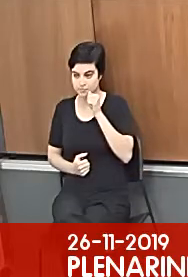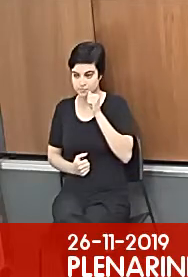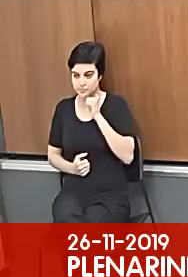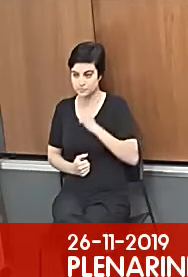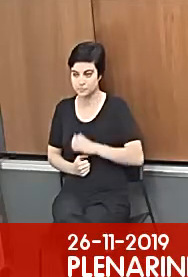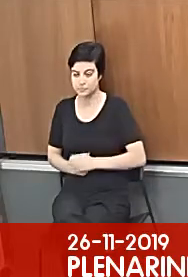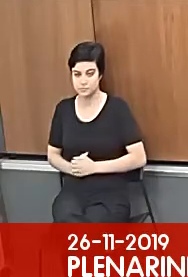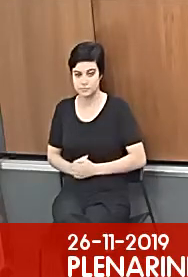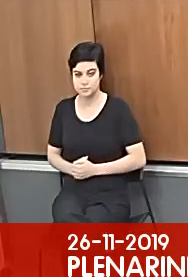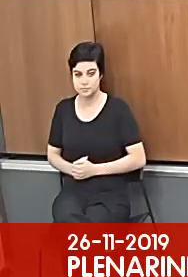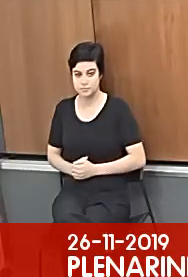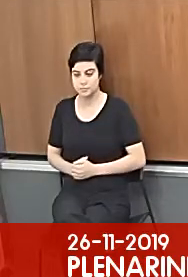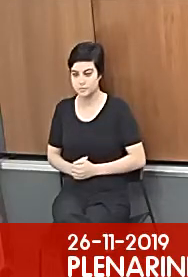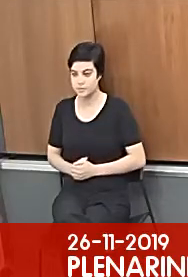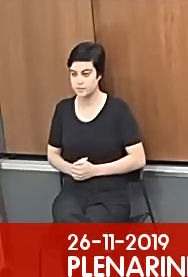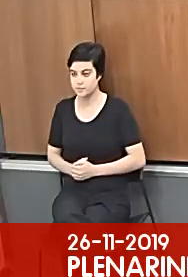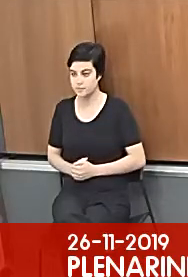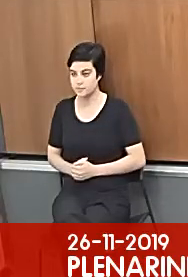Aqui na frente.